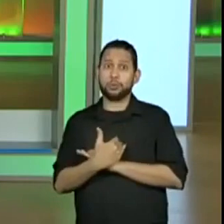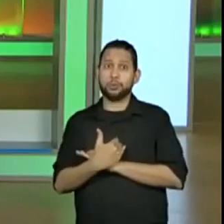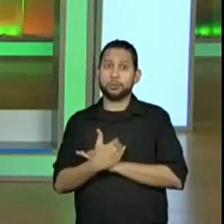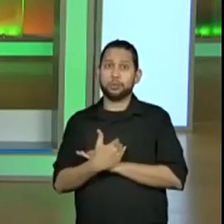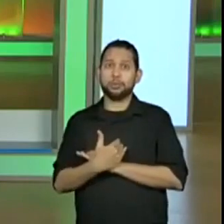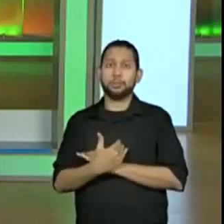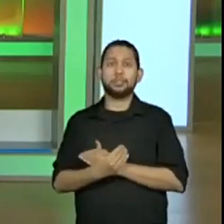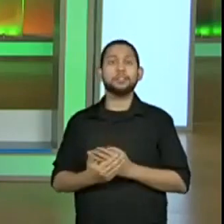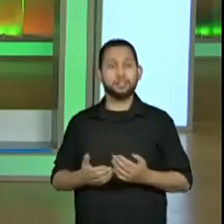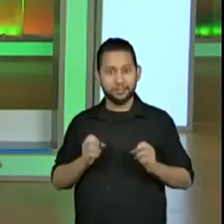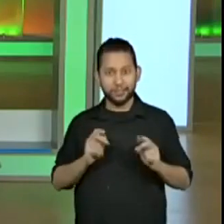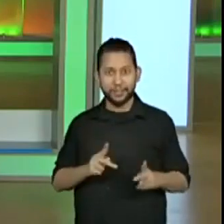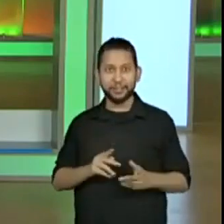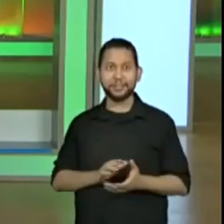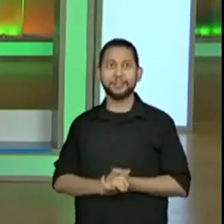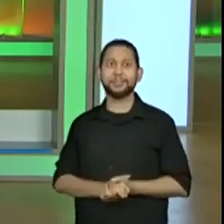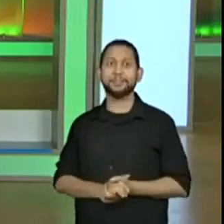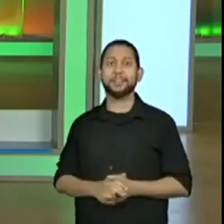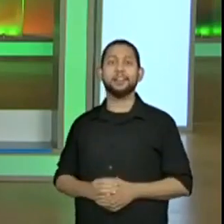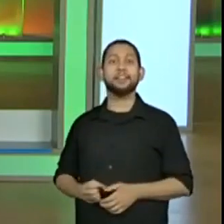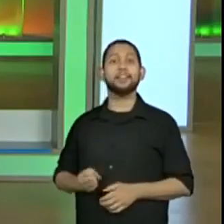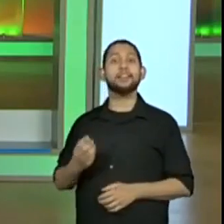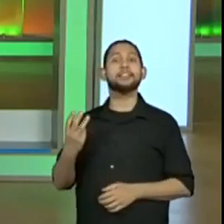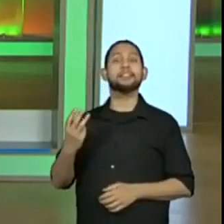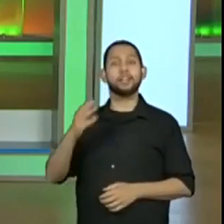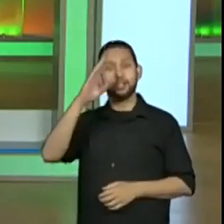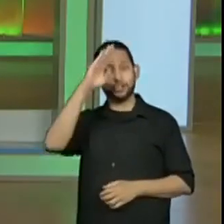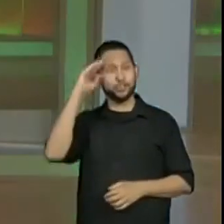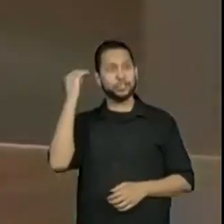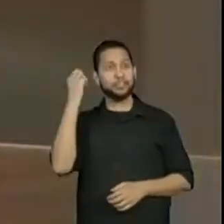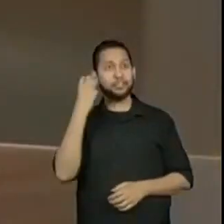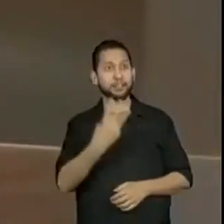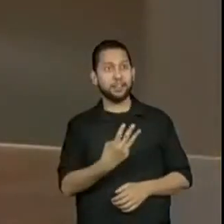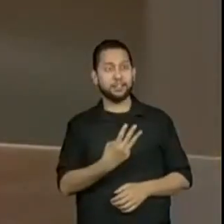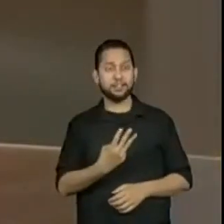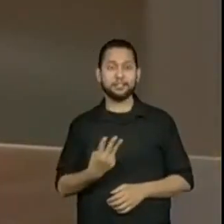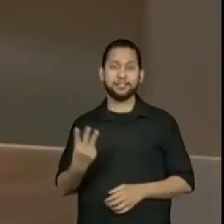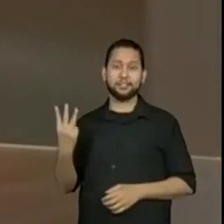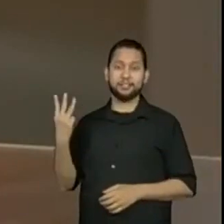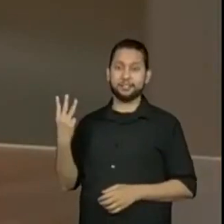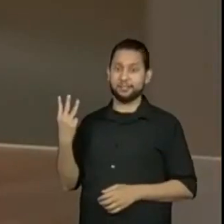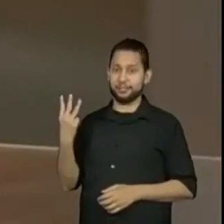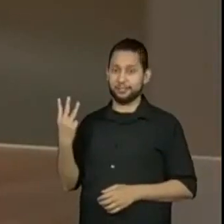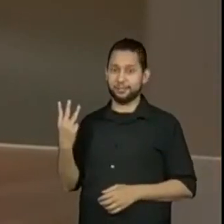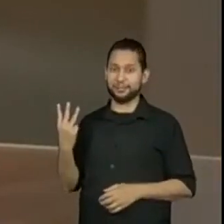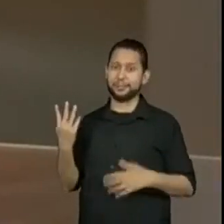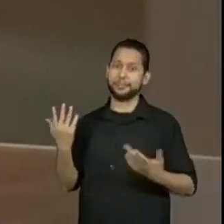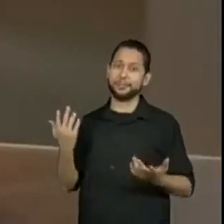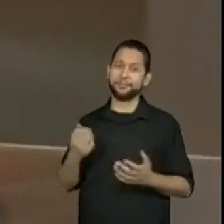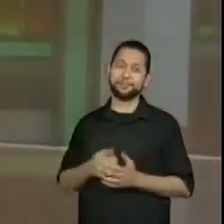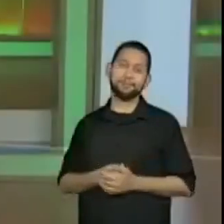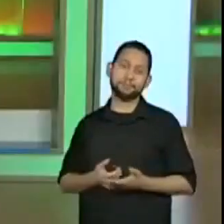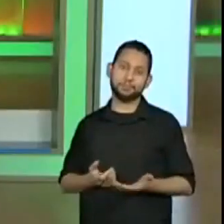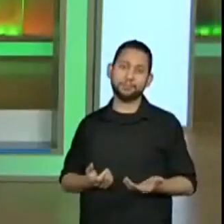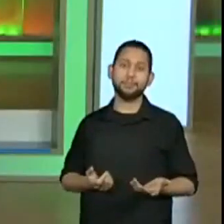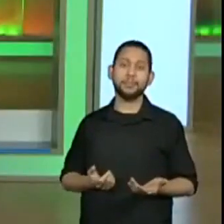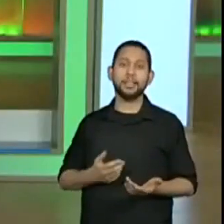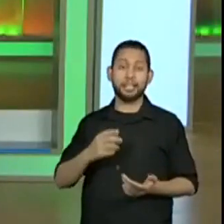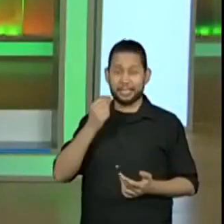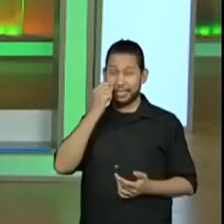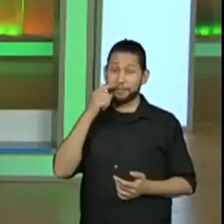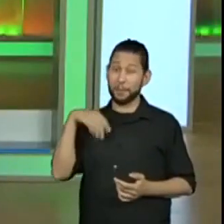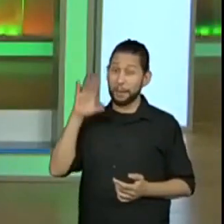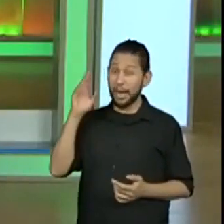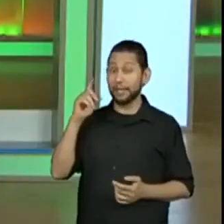coloquem as respostas aí, hein? 3. Professora Regiane tirou o número 3. Com certeza a ProAline vai tirar o